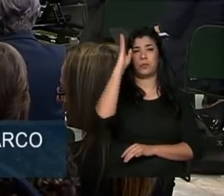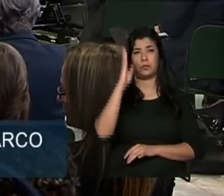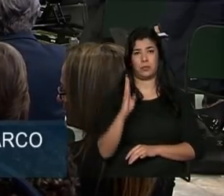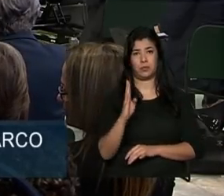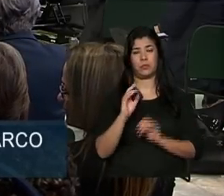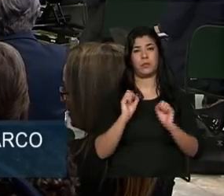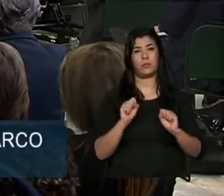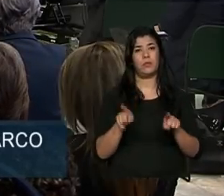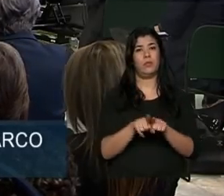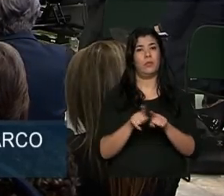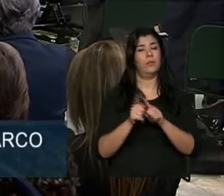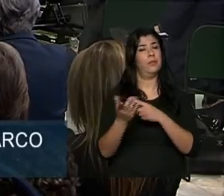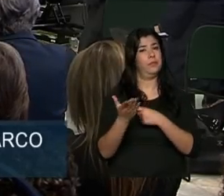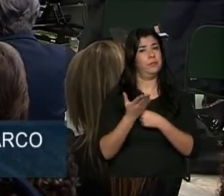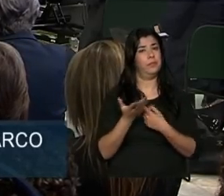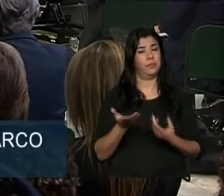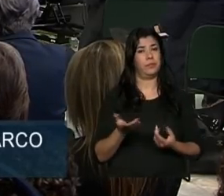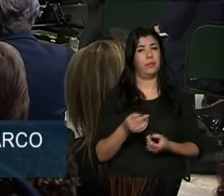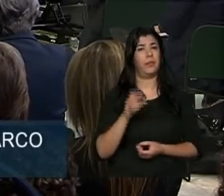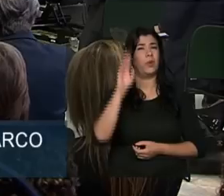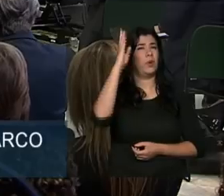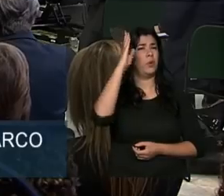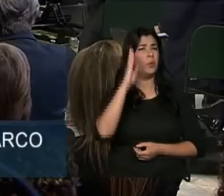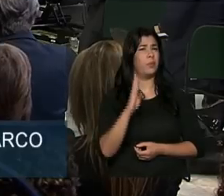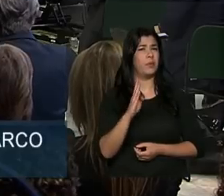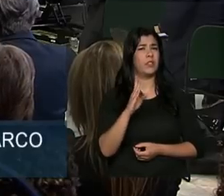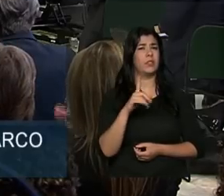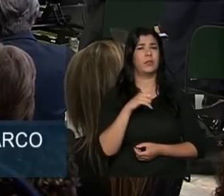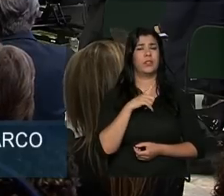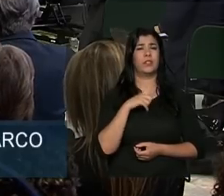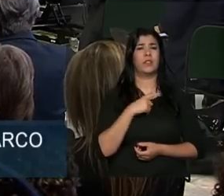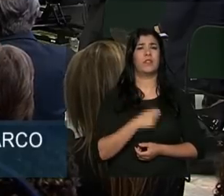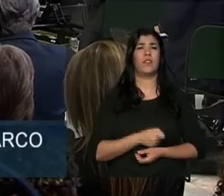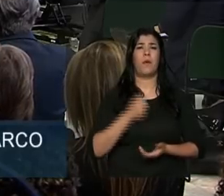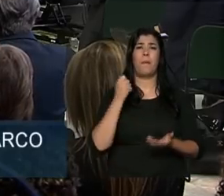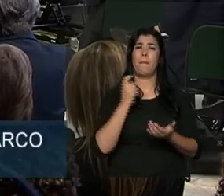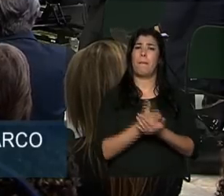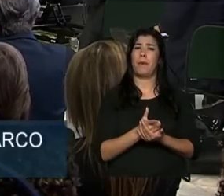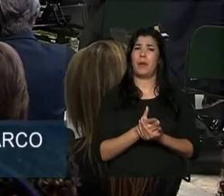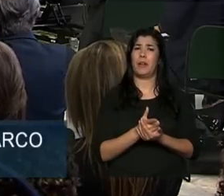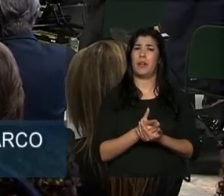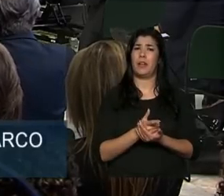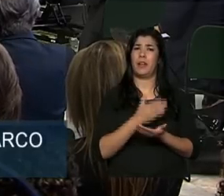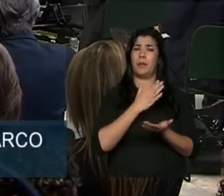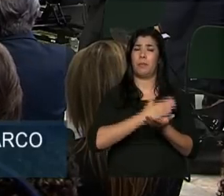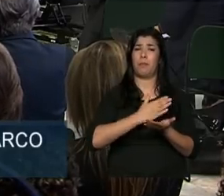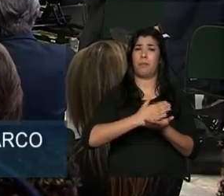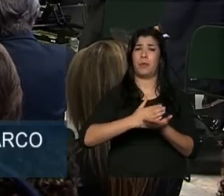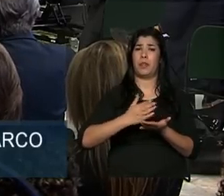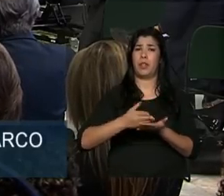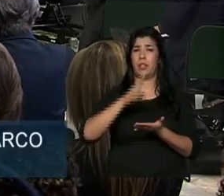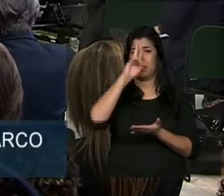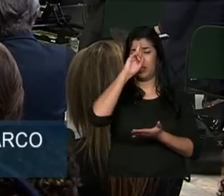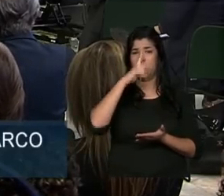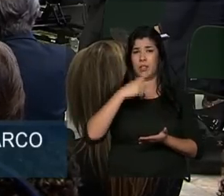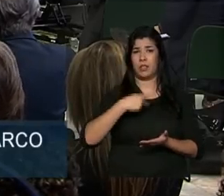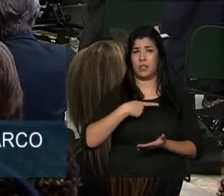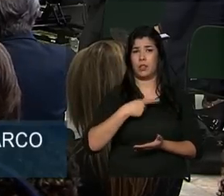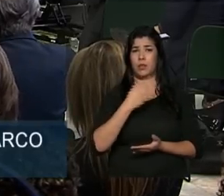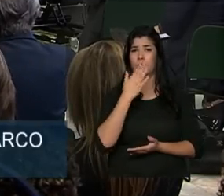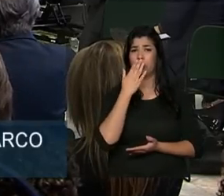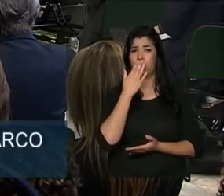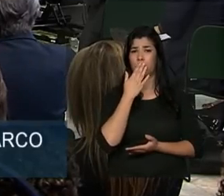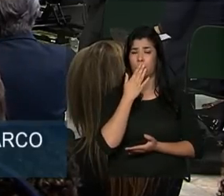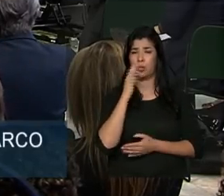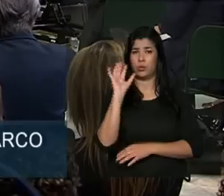me corrigir se eu estiver errado, de que o Brasil tivesse, por conta disso, que pagar repartição de benefícios por espécies exóticas.